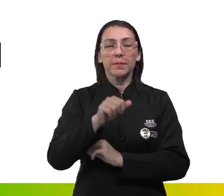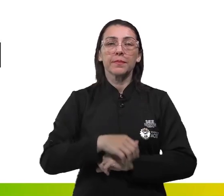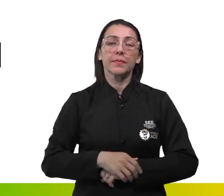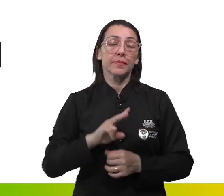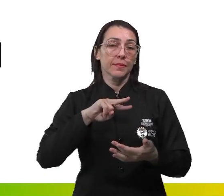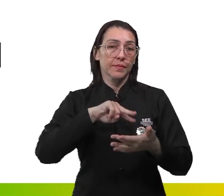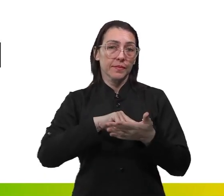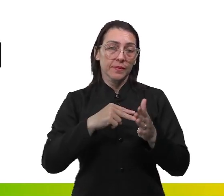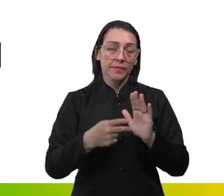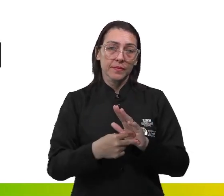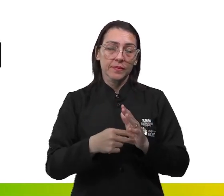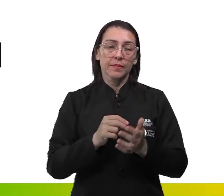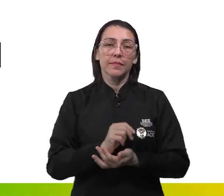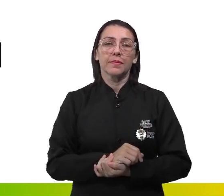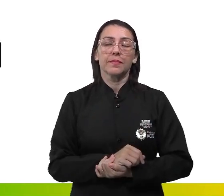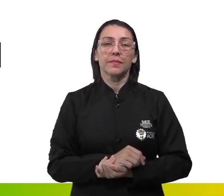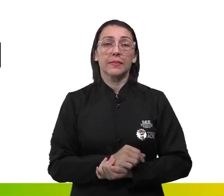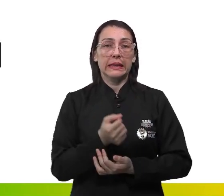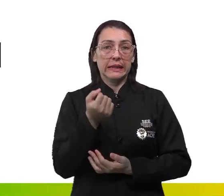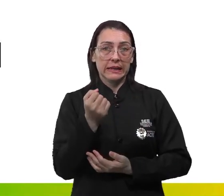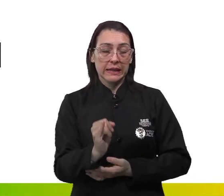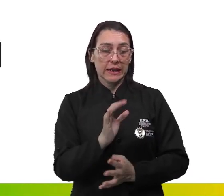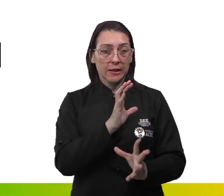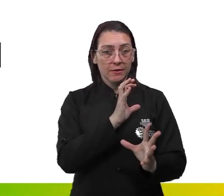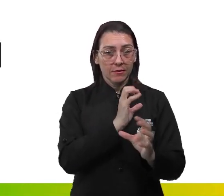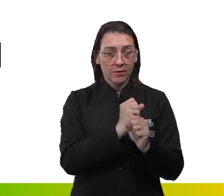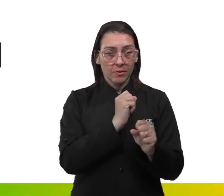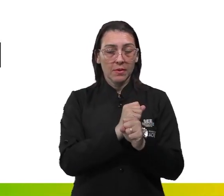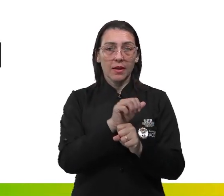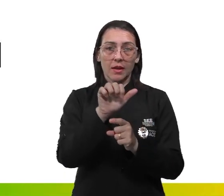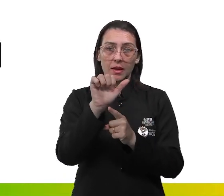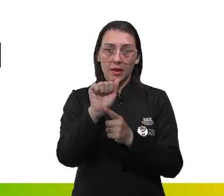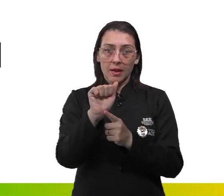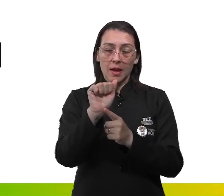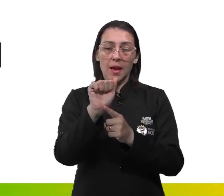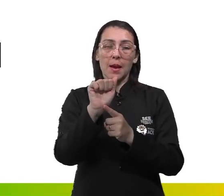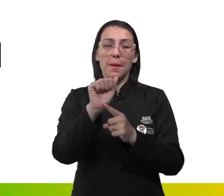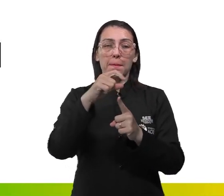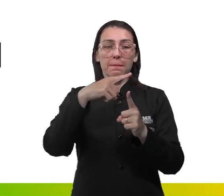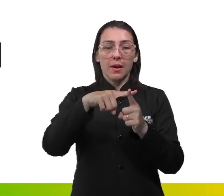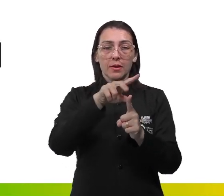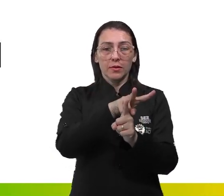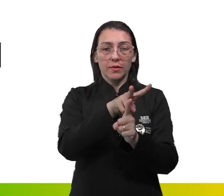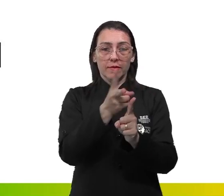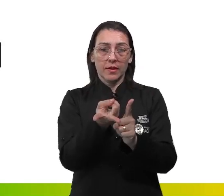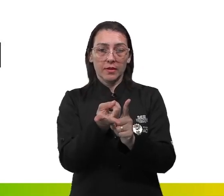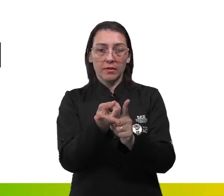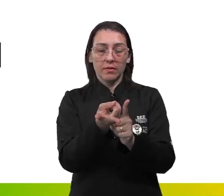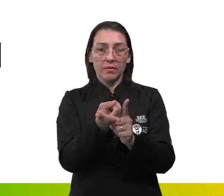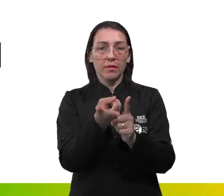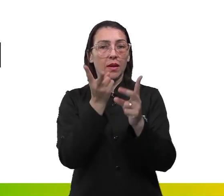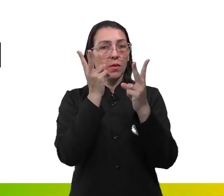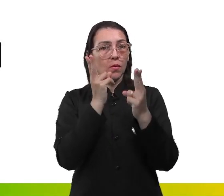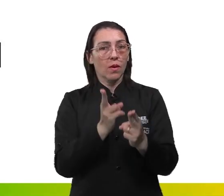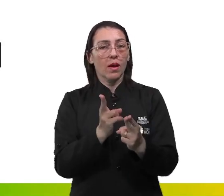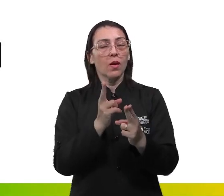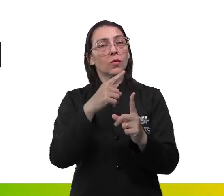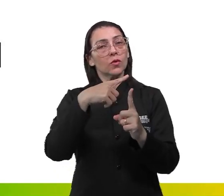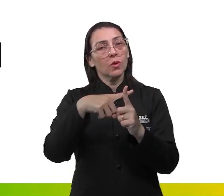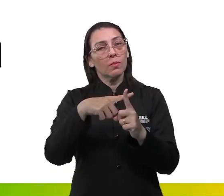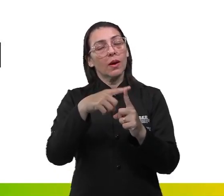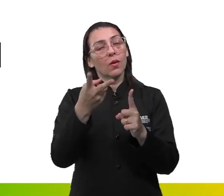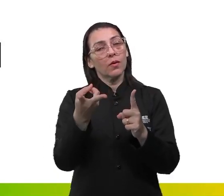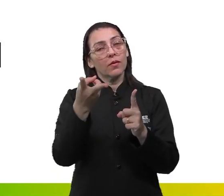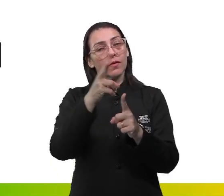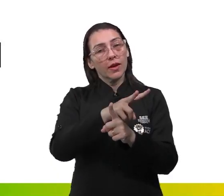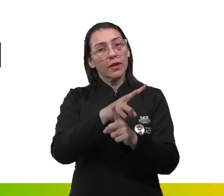O significado é o seguinte: se você soma A mais esse inverso, é a mesma coisa que somar esse